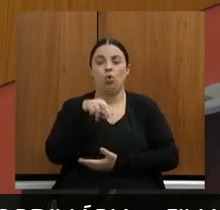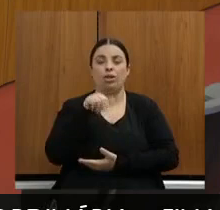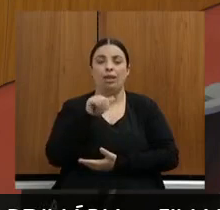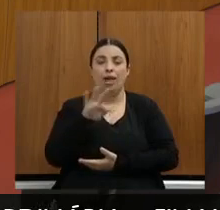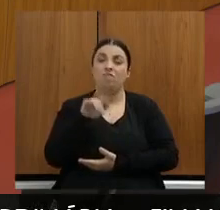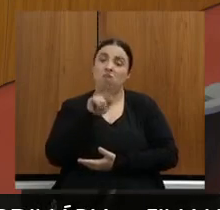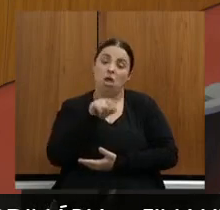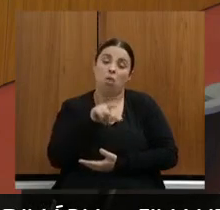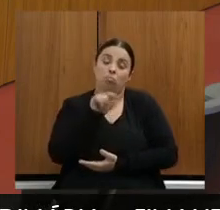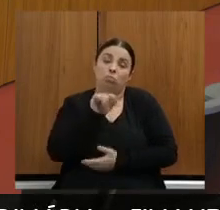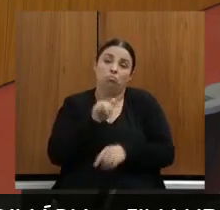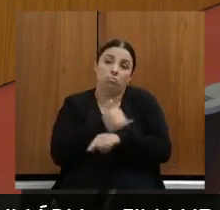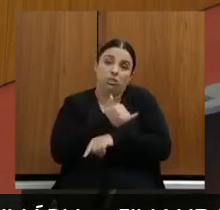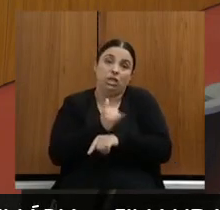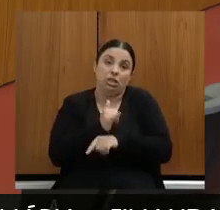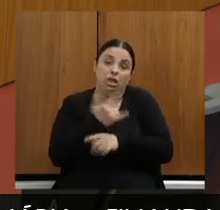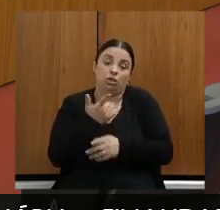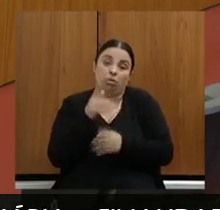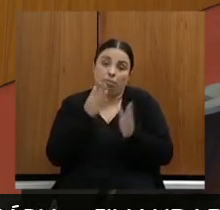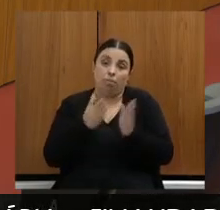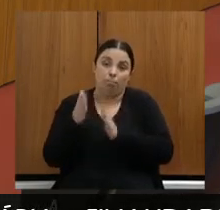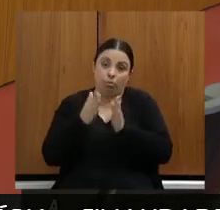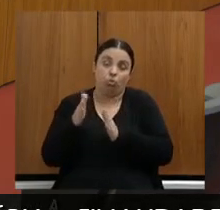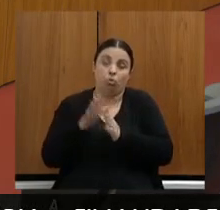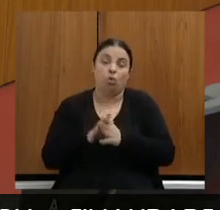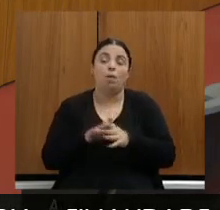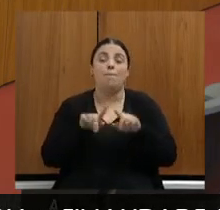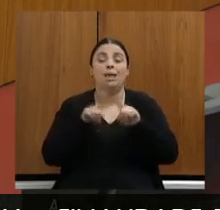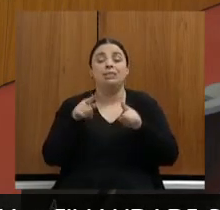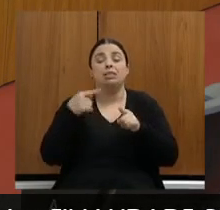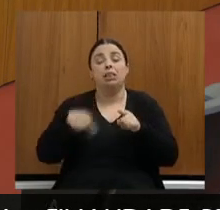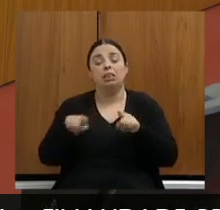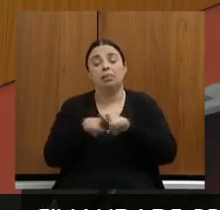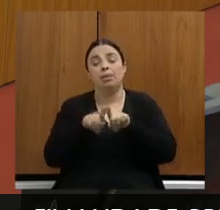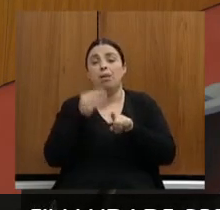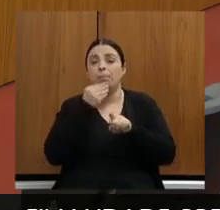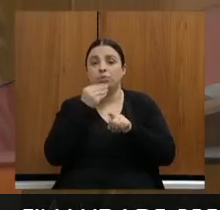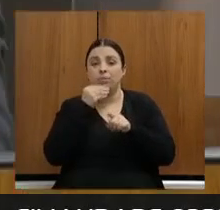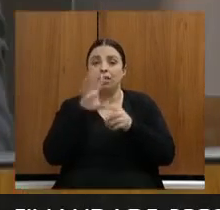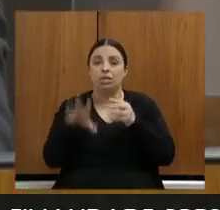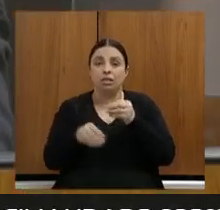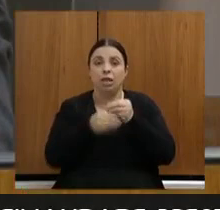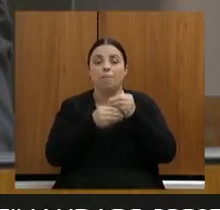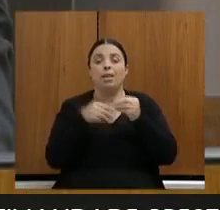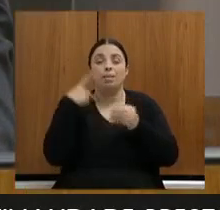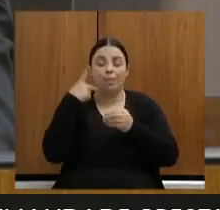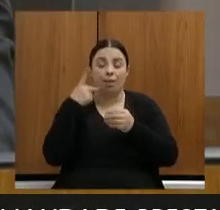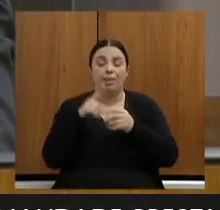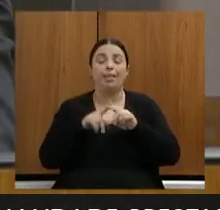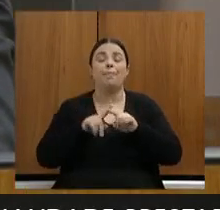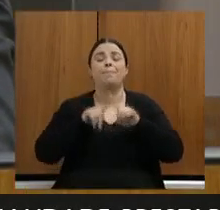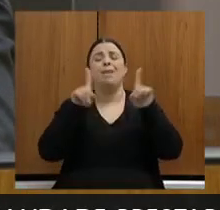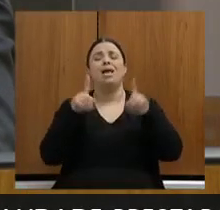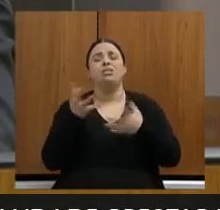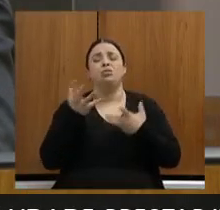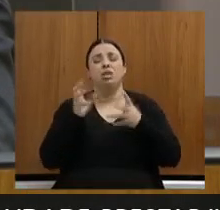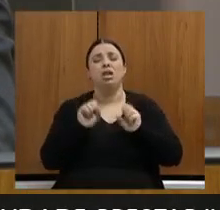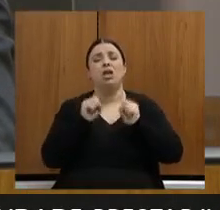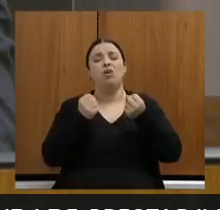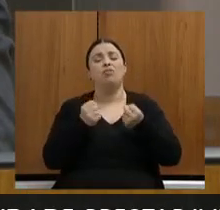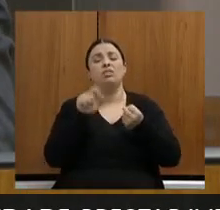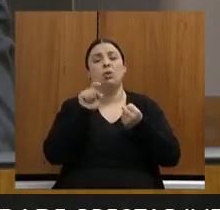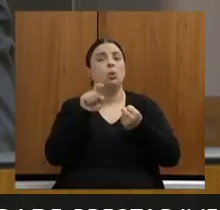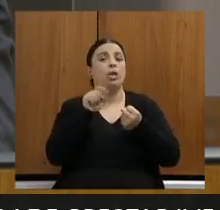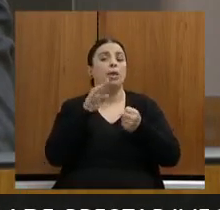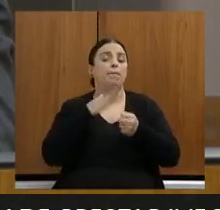E tem também a questão da da possibilidade de quedas emendas parlamentares Mas eu só gostaria de acentuar aquilo que me